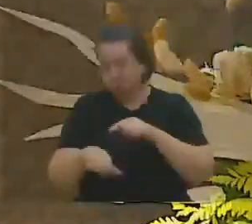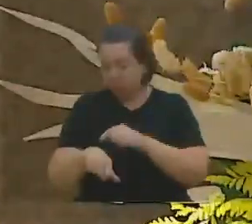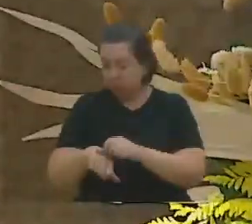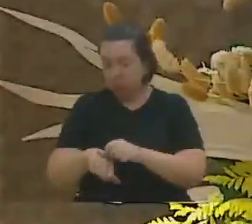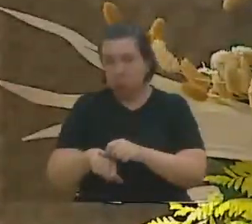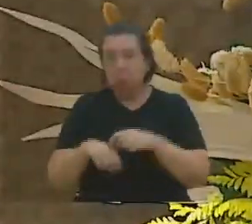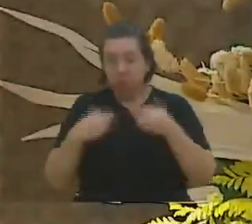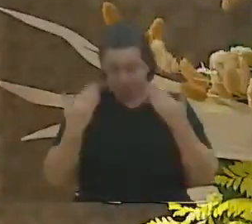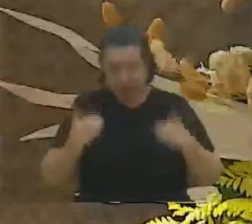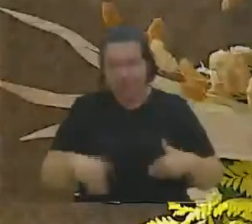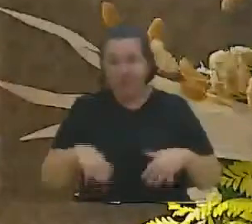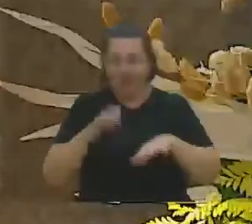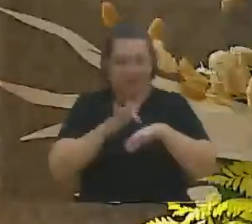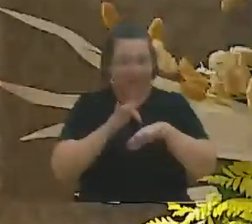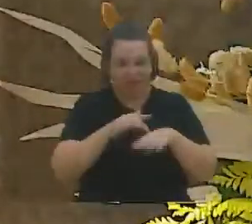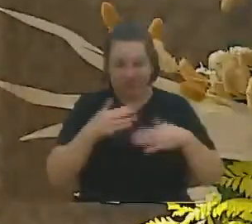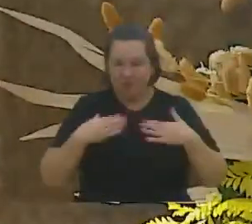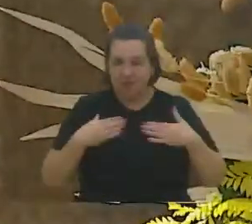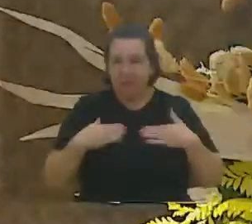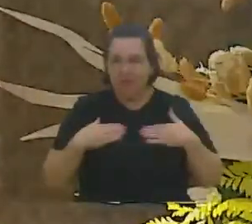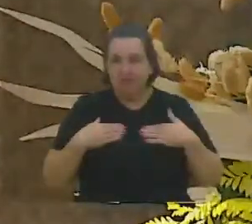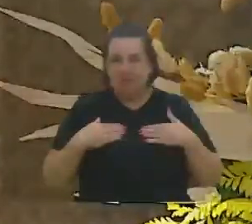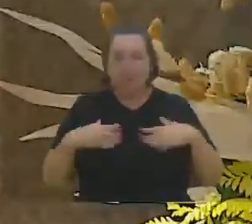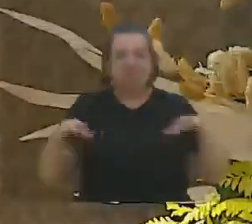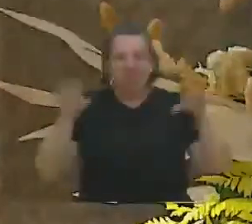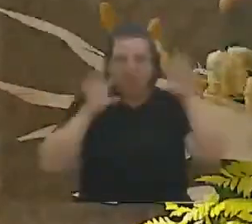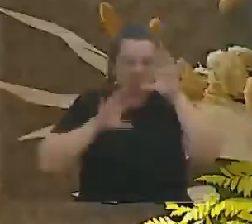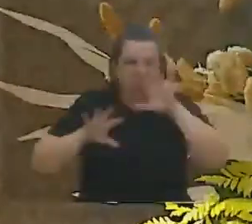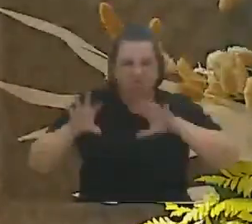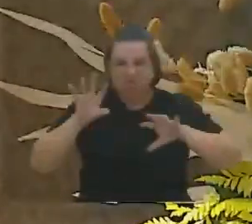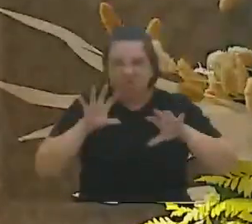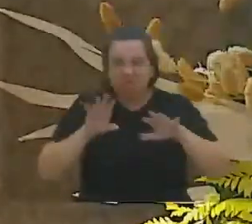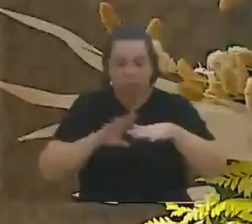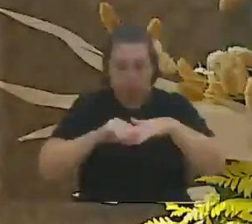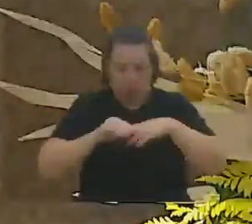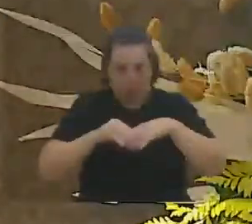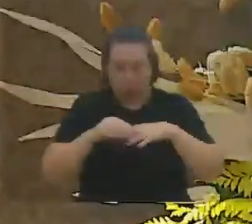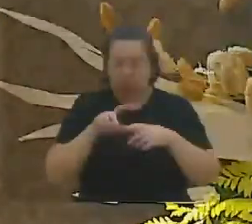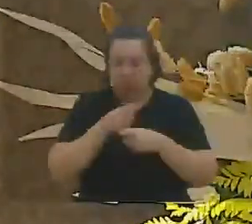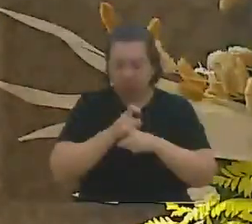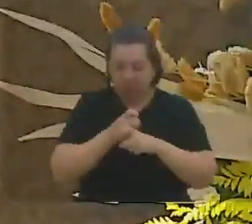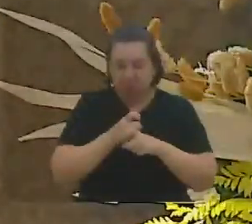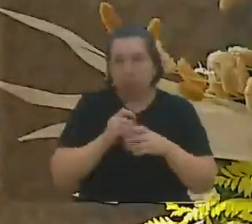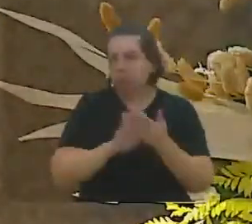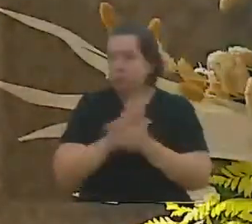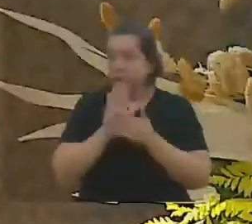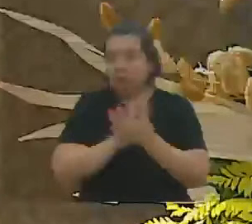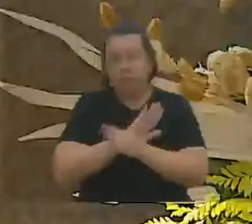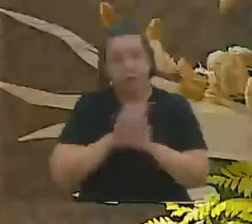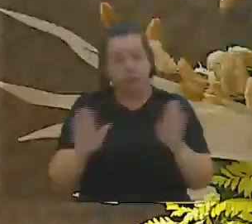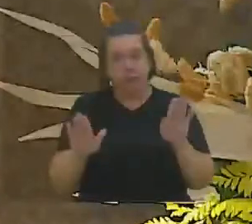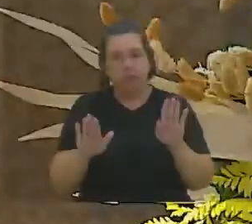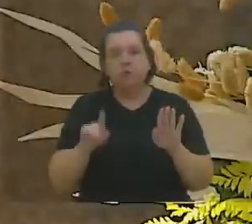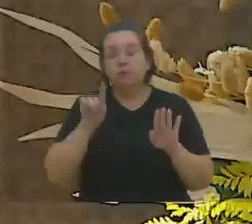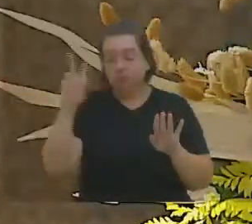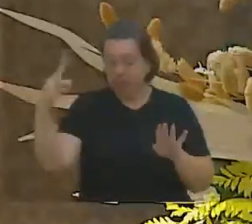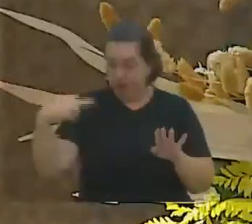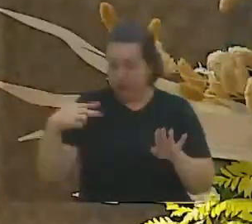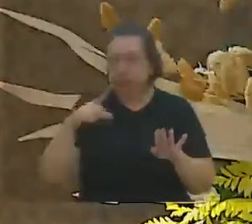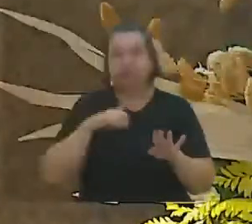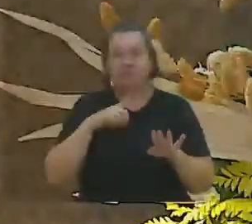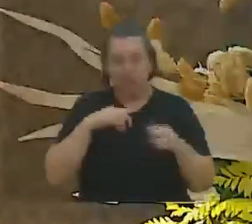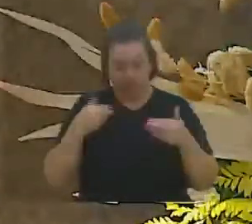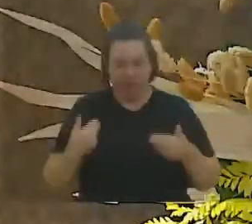Tocai em mim e vede. Um fantasma não tem carne nem ossos, como estáis vendo o que eu